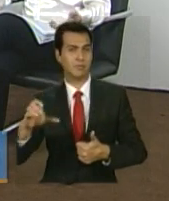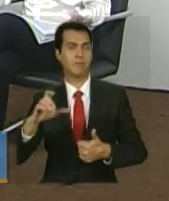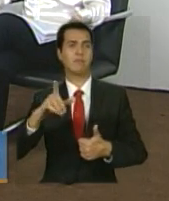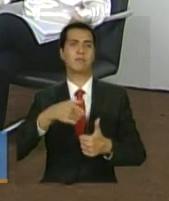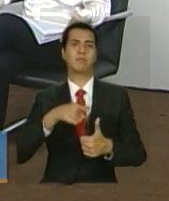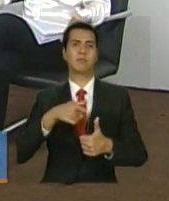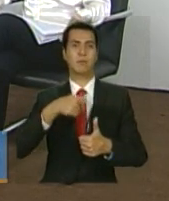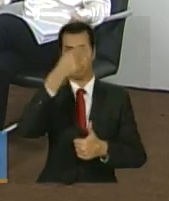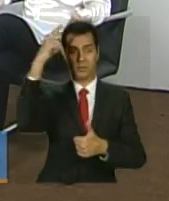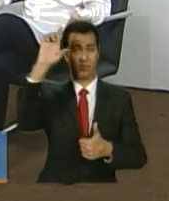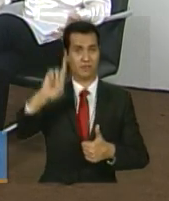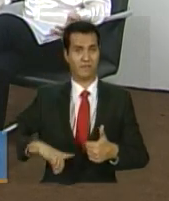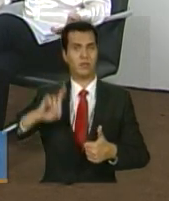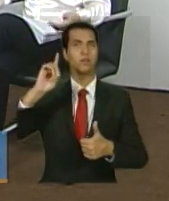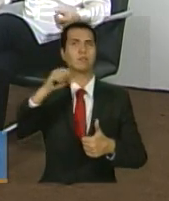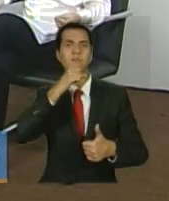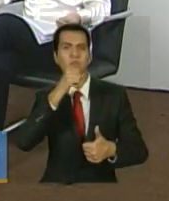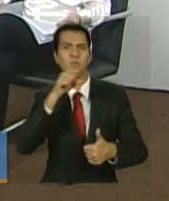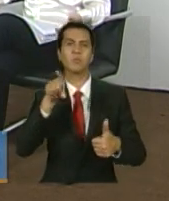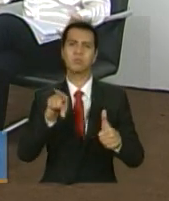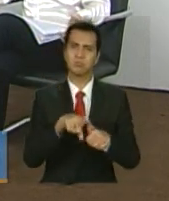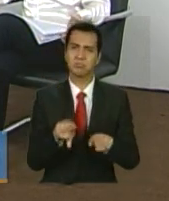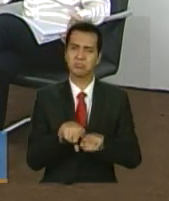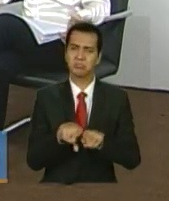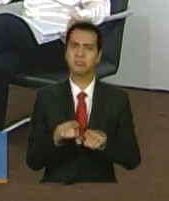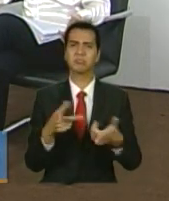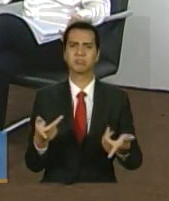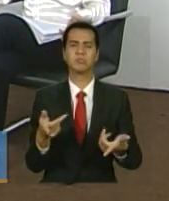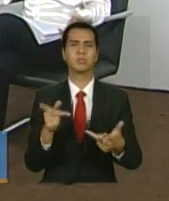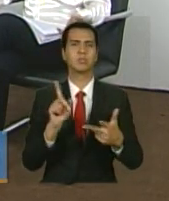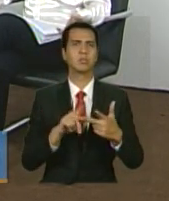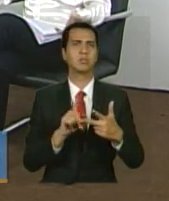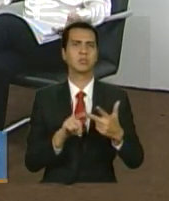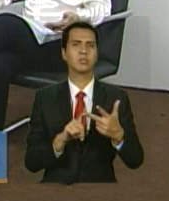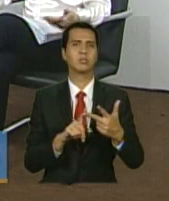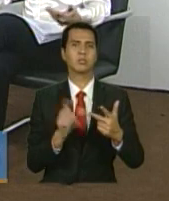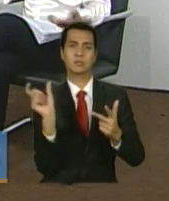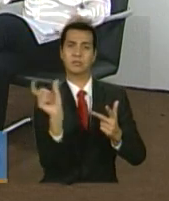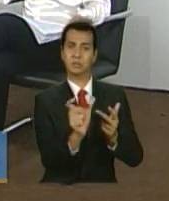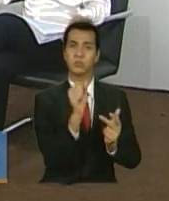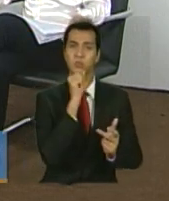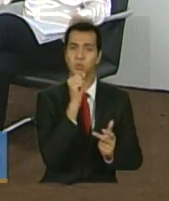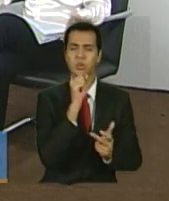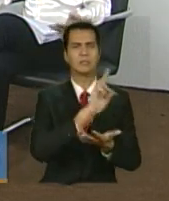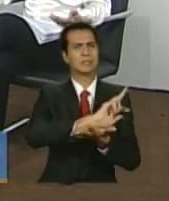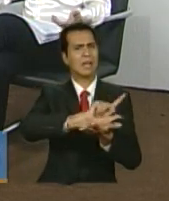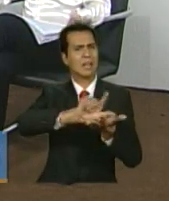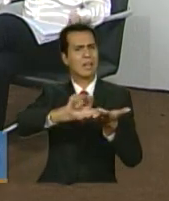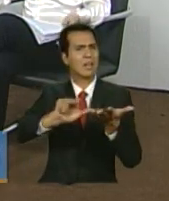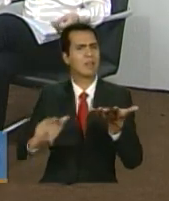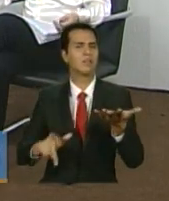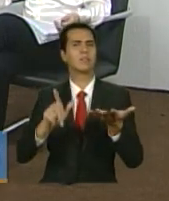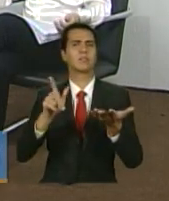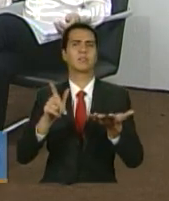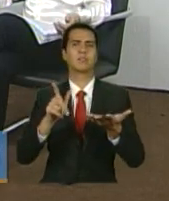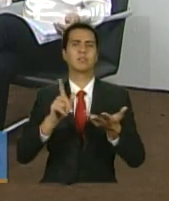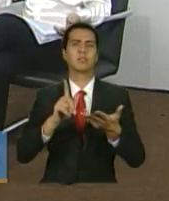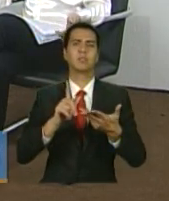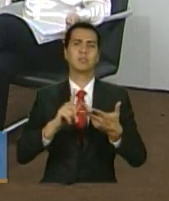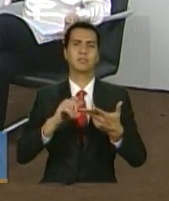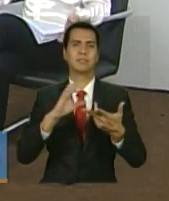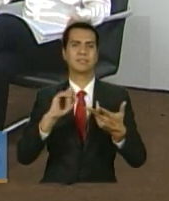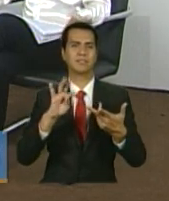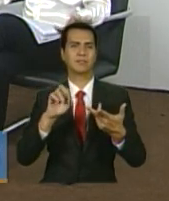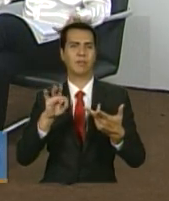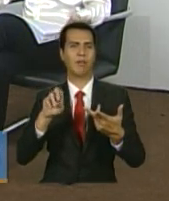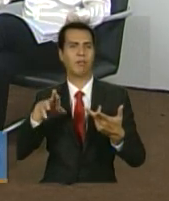pessoa com deficiência e idoso, quer dizer, uma série, a carteira do idoso, uma série de Cisternas. programas, cisternas, não